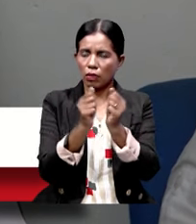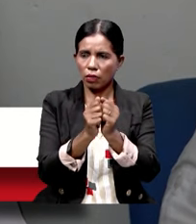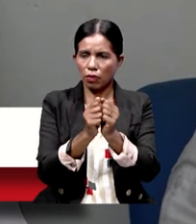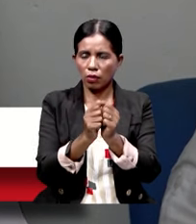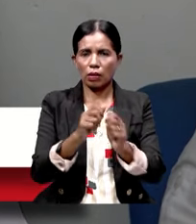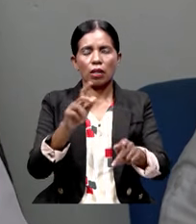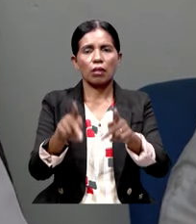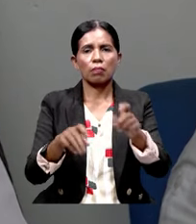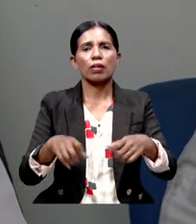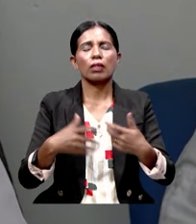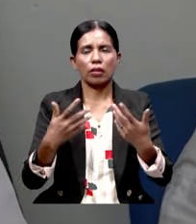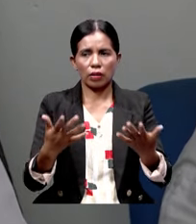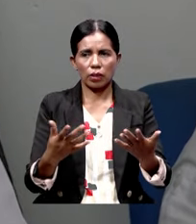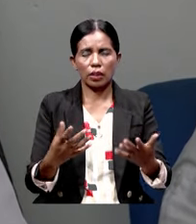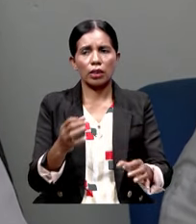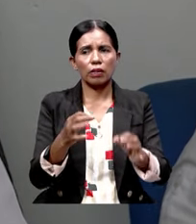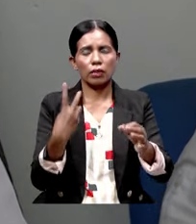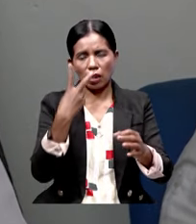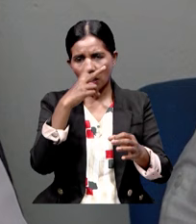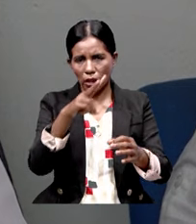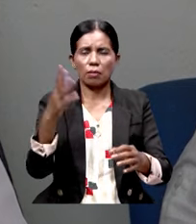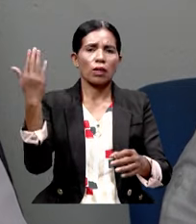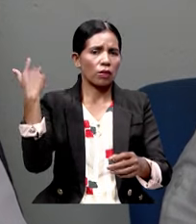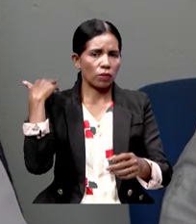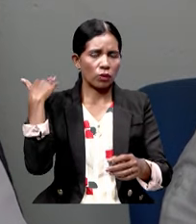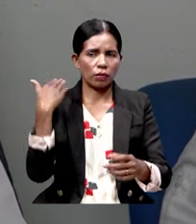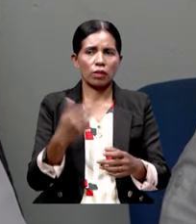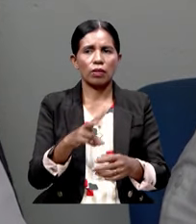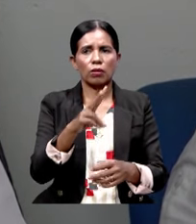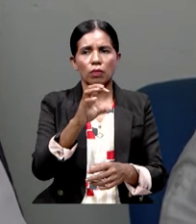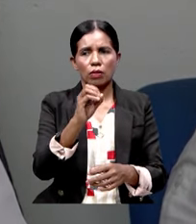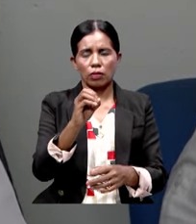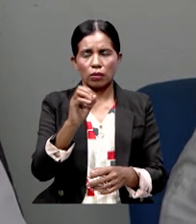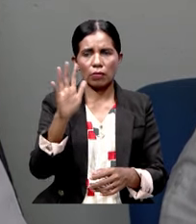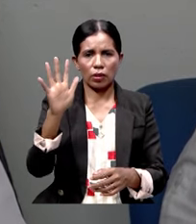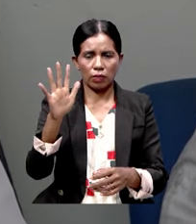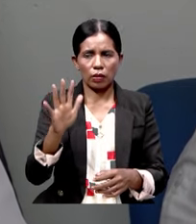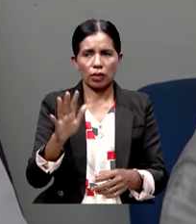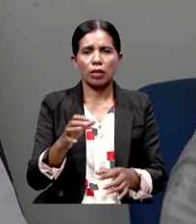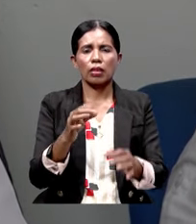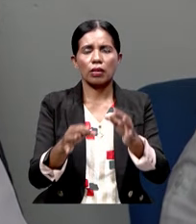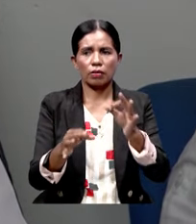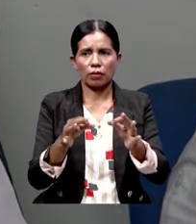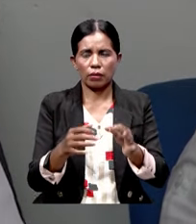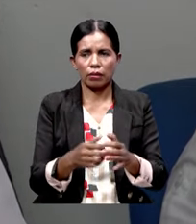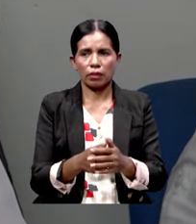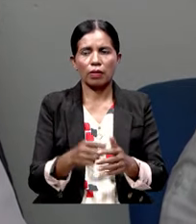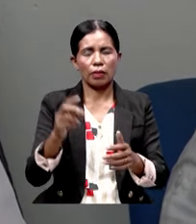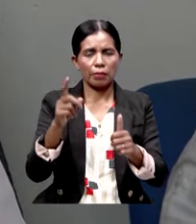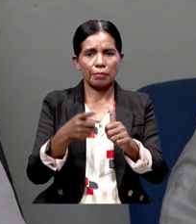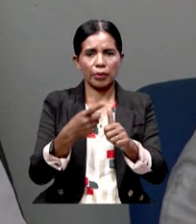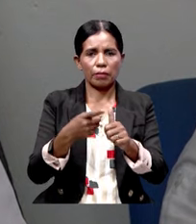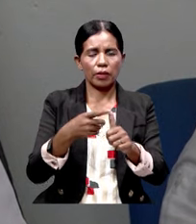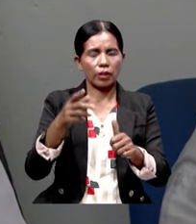Hira. E se ainda fila ali o Bacoto, para 2005, quando o primeiro governo